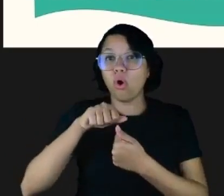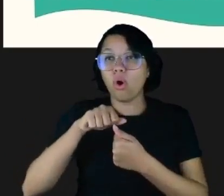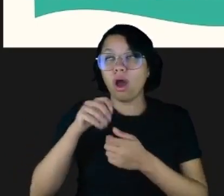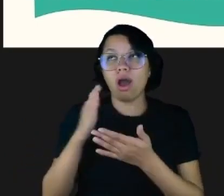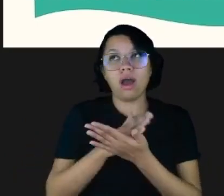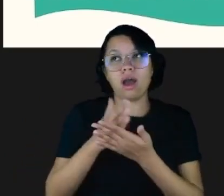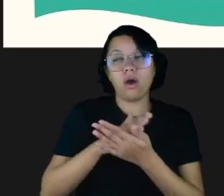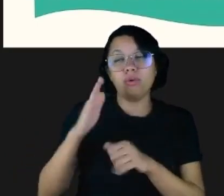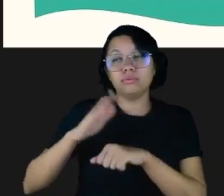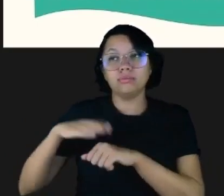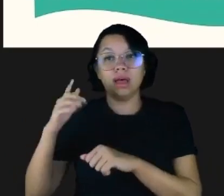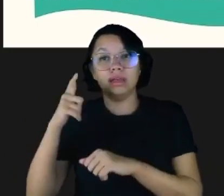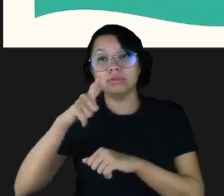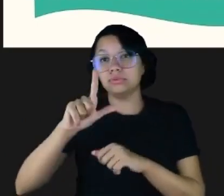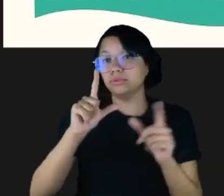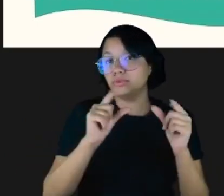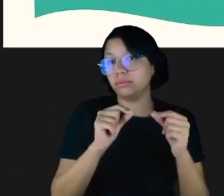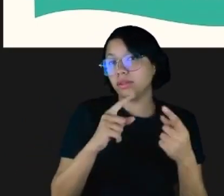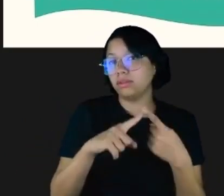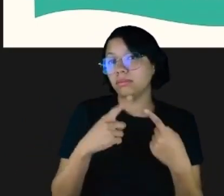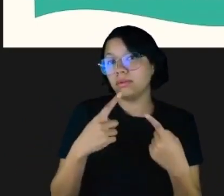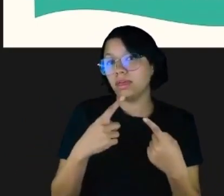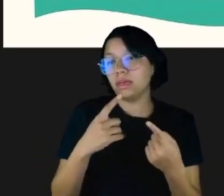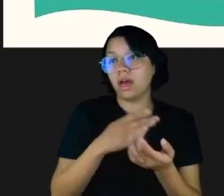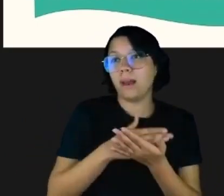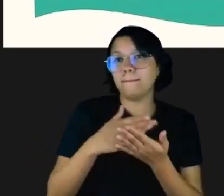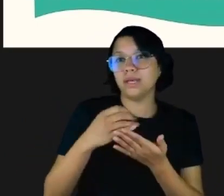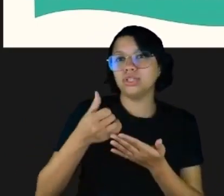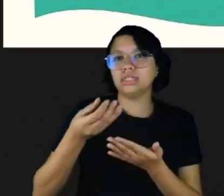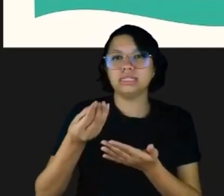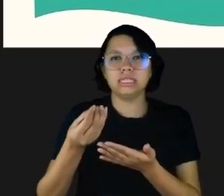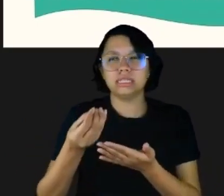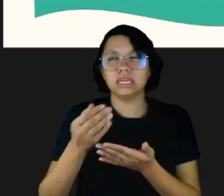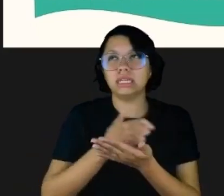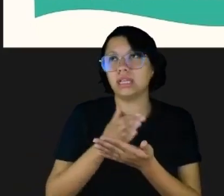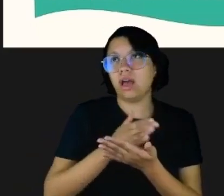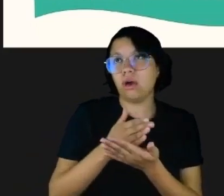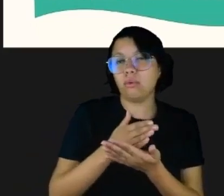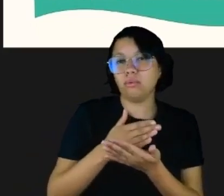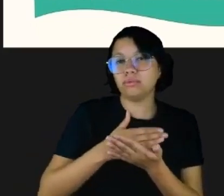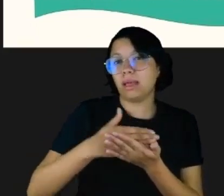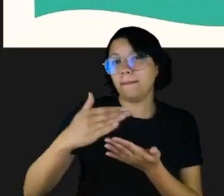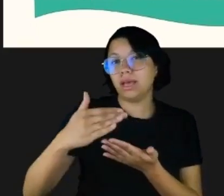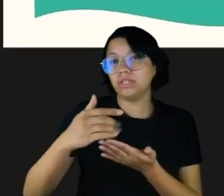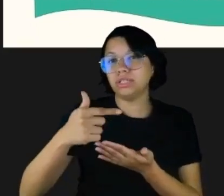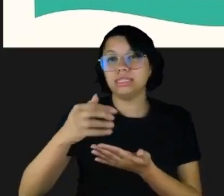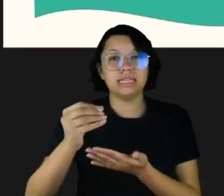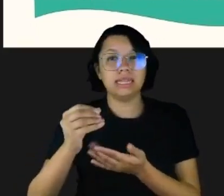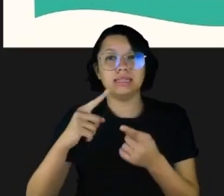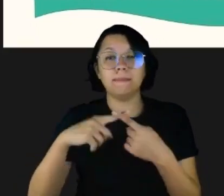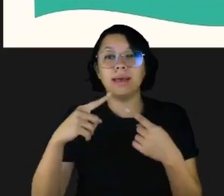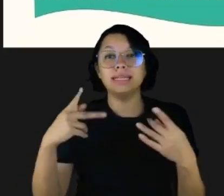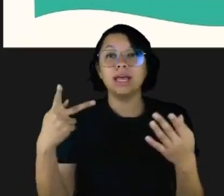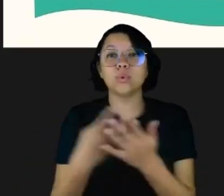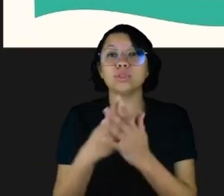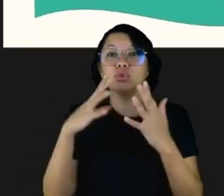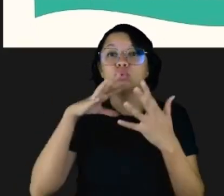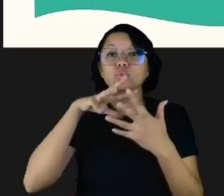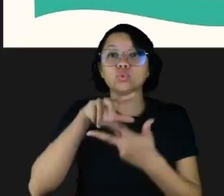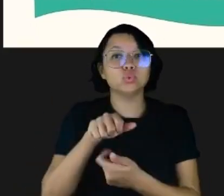mais, outros menos. Alguns a partir de 60, alguns a partir de 70, mas acontece com